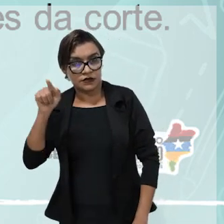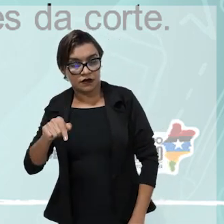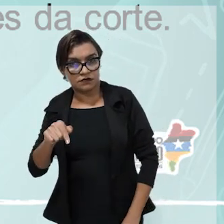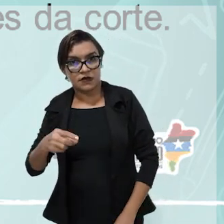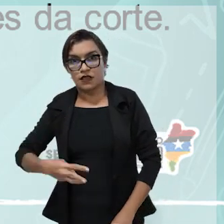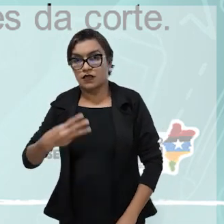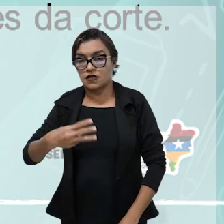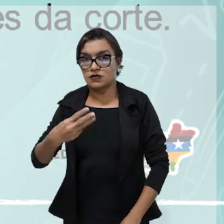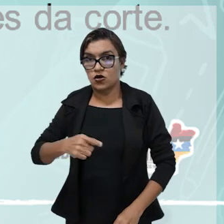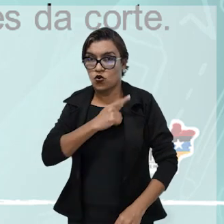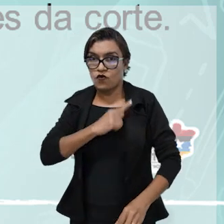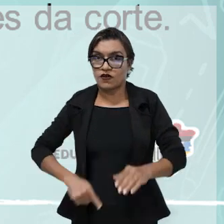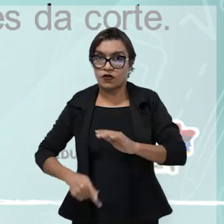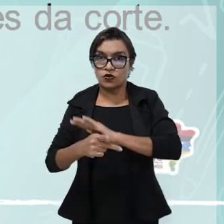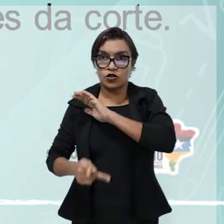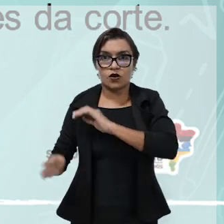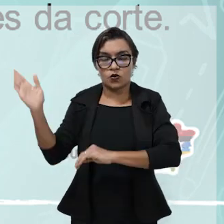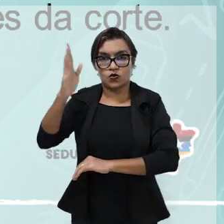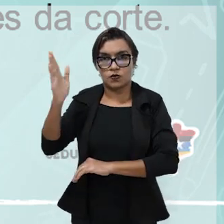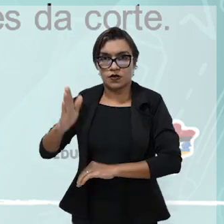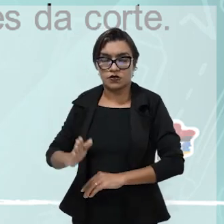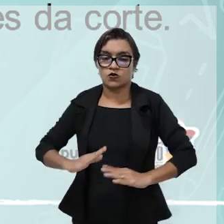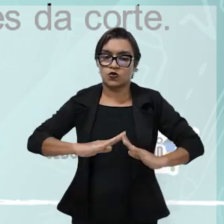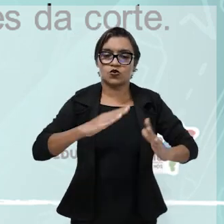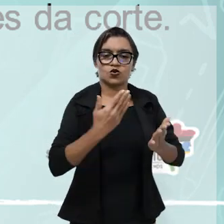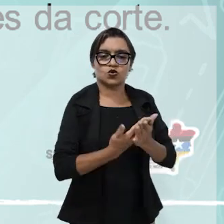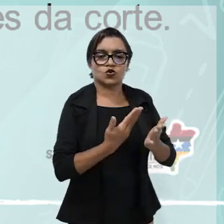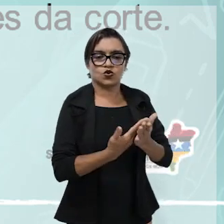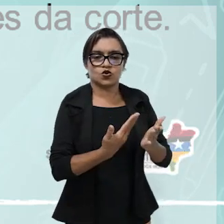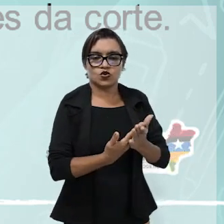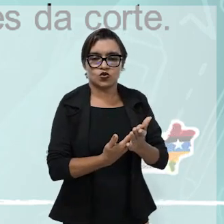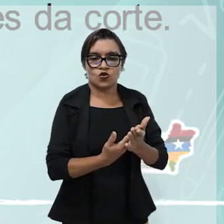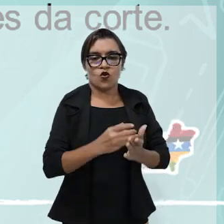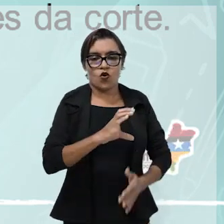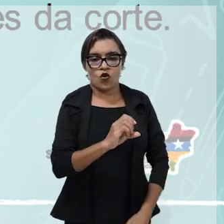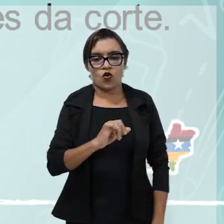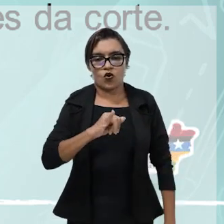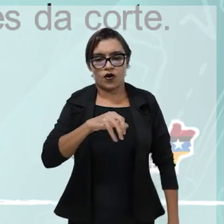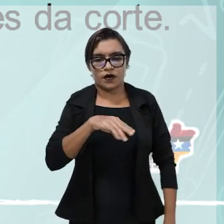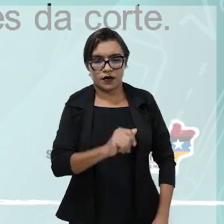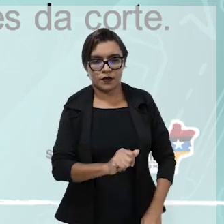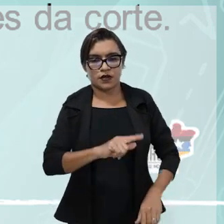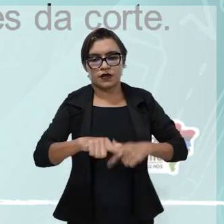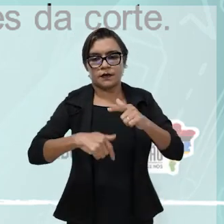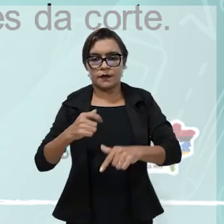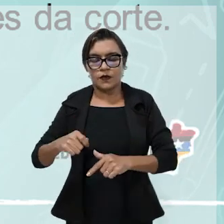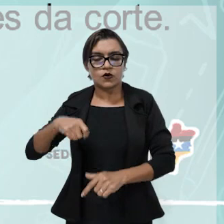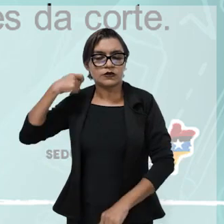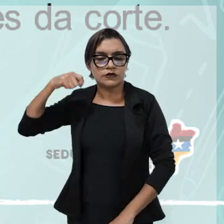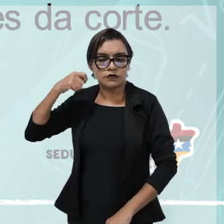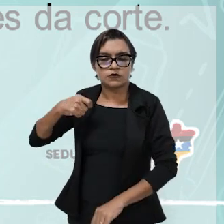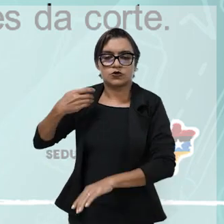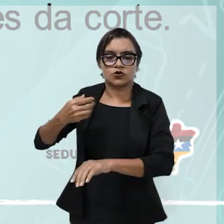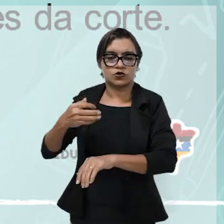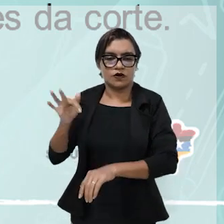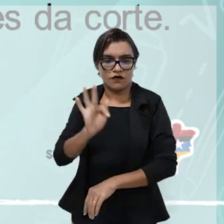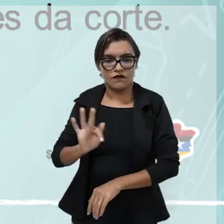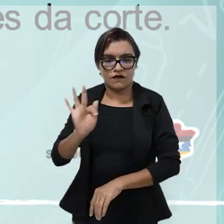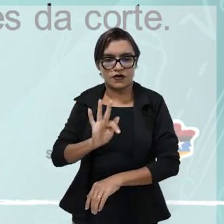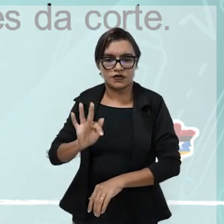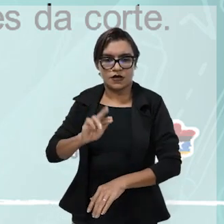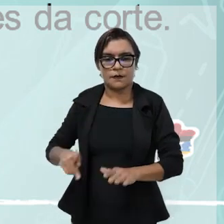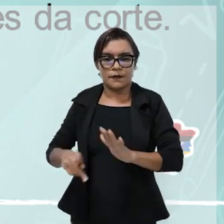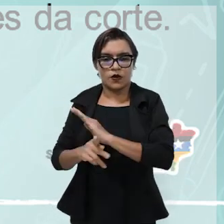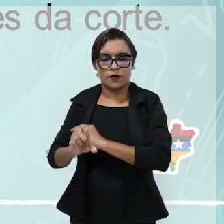Brasil. Estudou em Coimbra e depois mudou-se para Lisboa, onde cursou Direito na Universidade de Lisboa. Foi frequentador